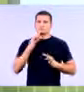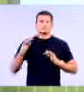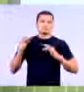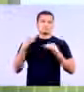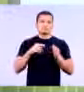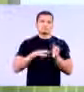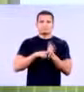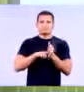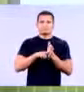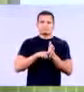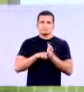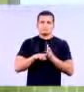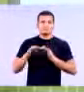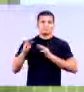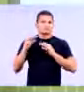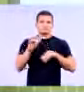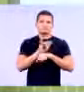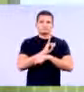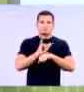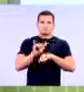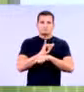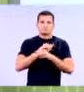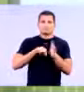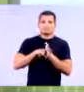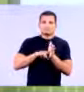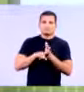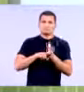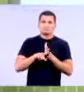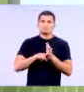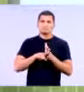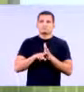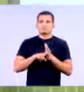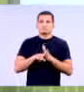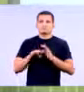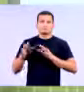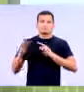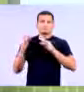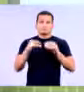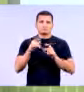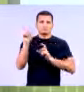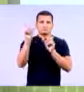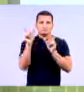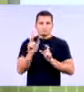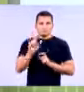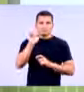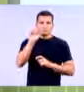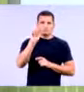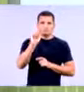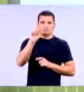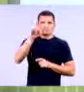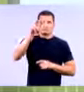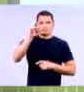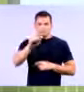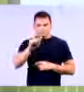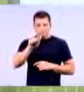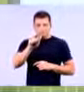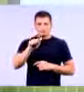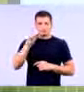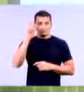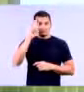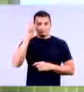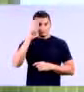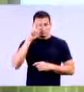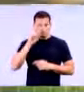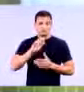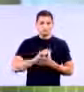busca, todas as técnicas de pesquisa, toda a estrutura do ambiente virtual. Lembrando que